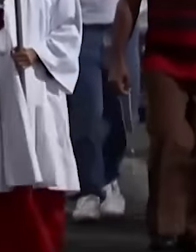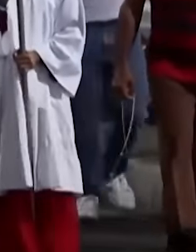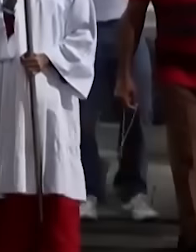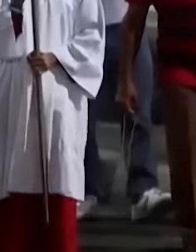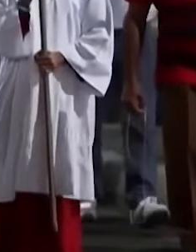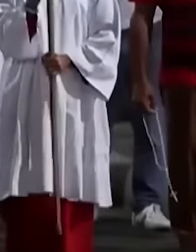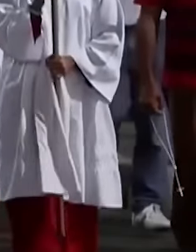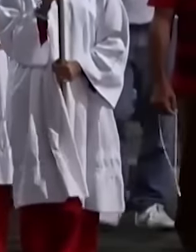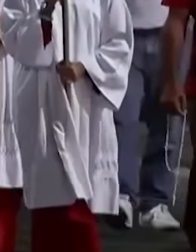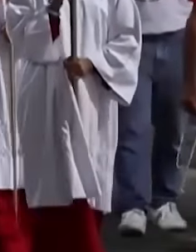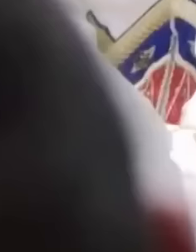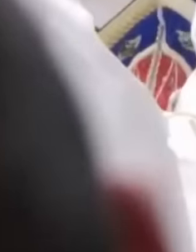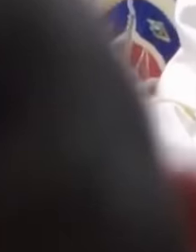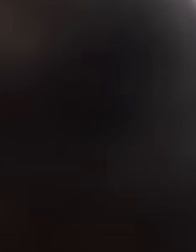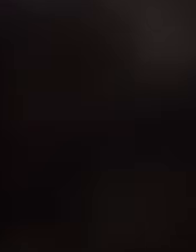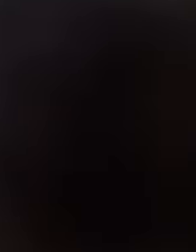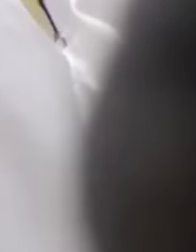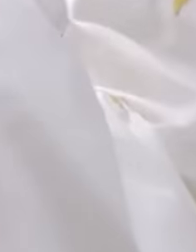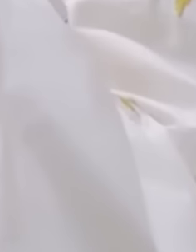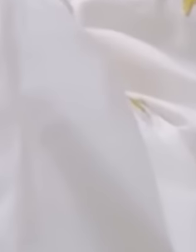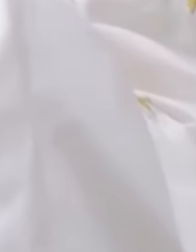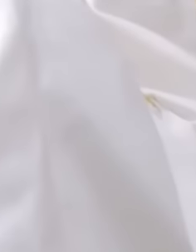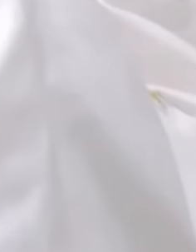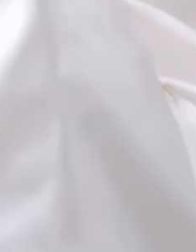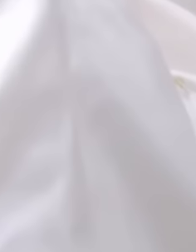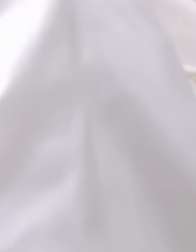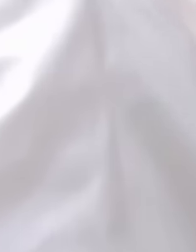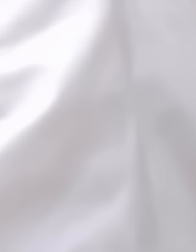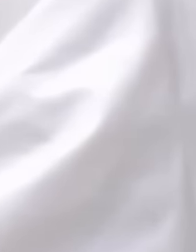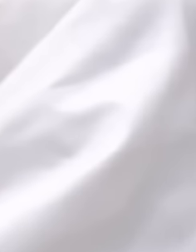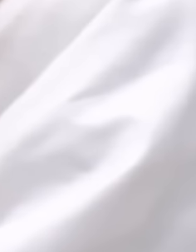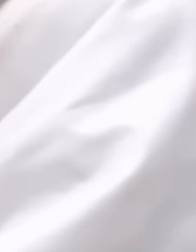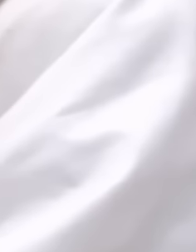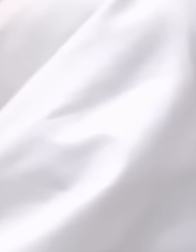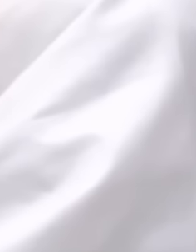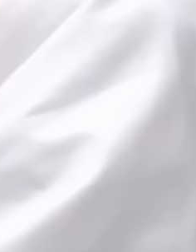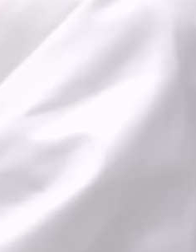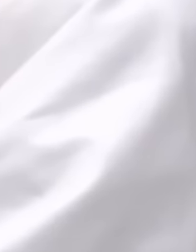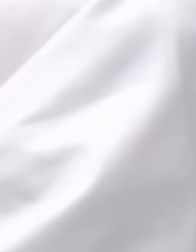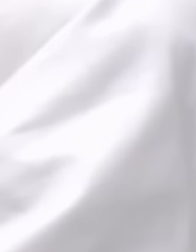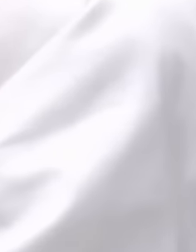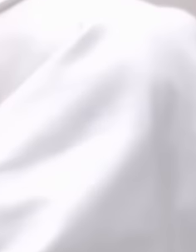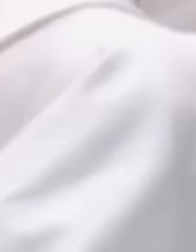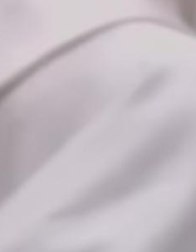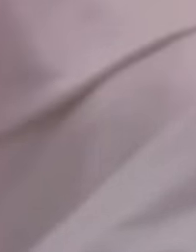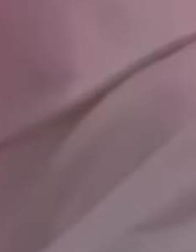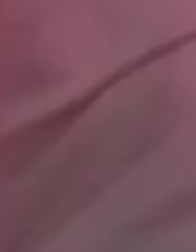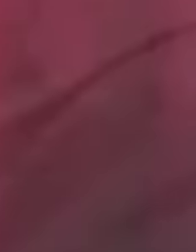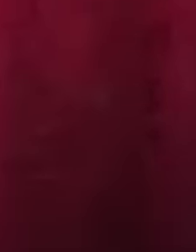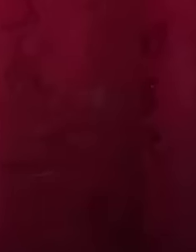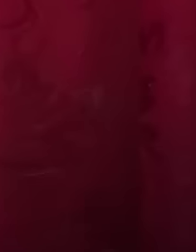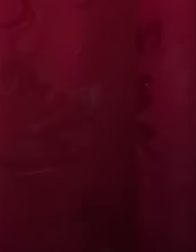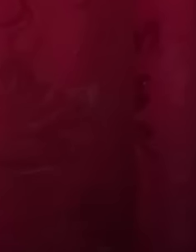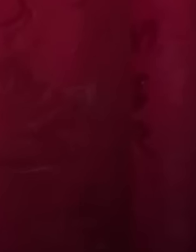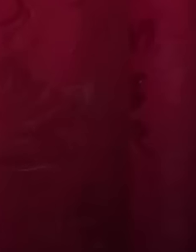Entretanto, muito mais do que tudo isso, Monsenhor tinha um anseio e uma finalidade a cumprir.